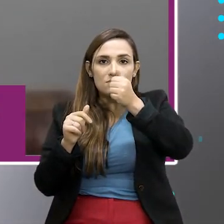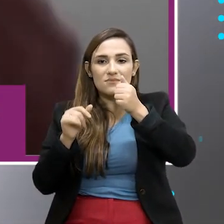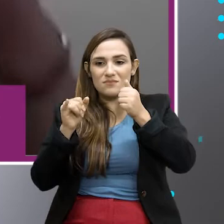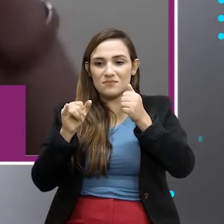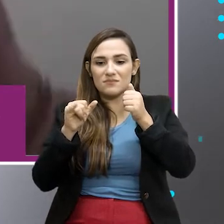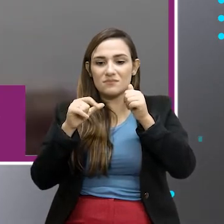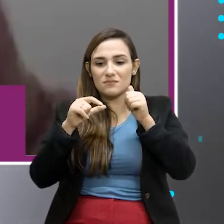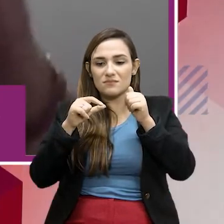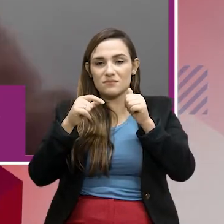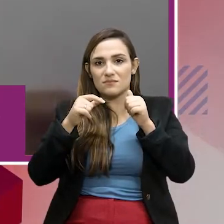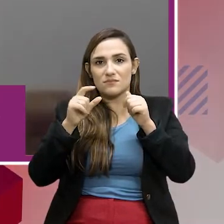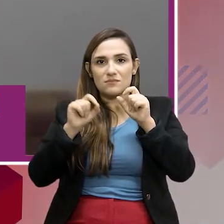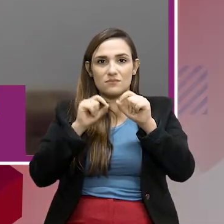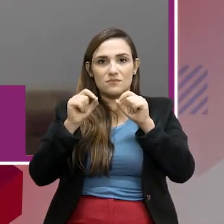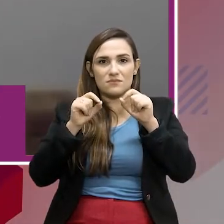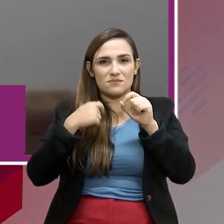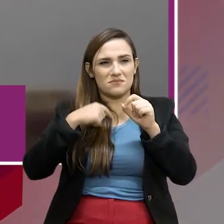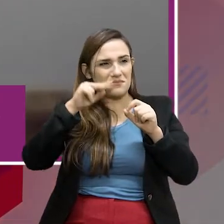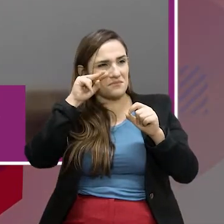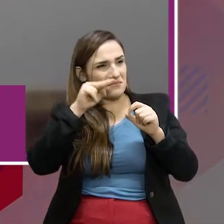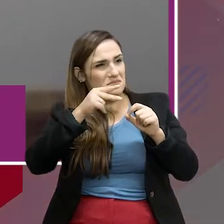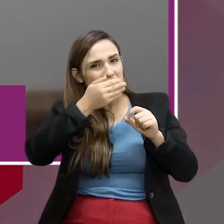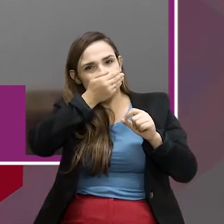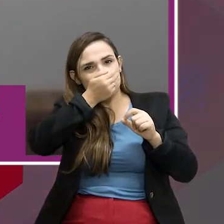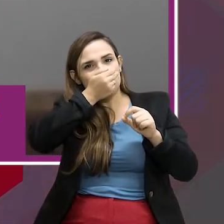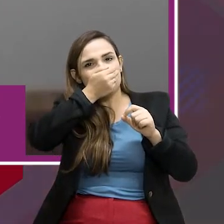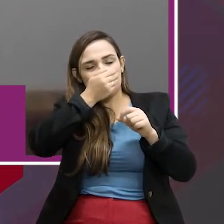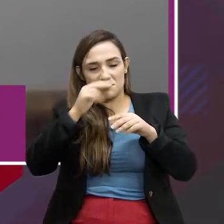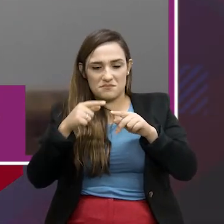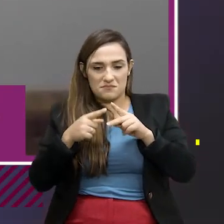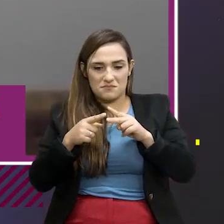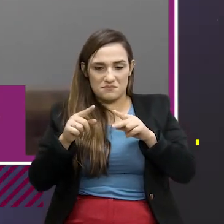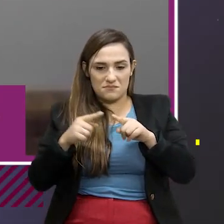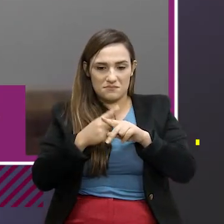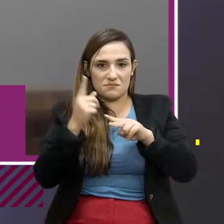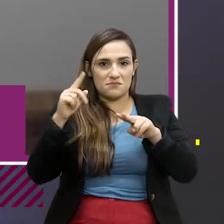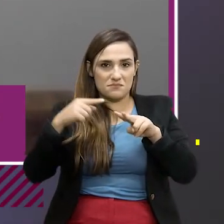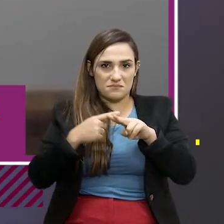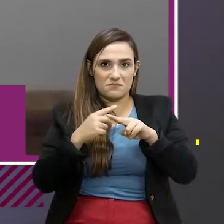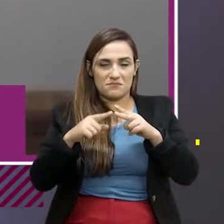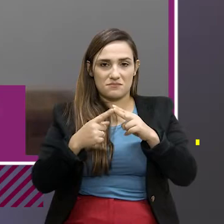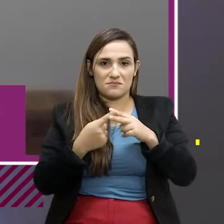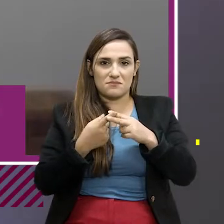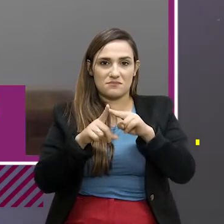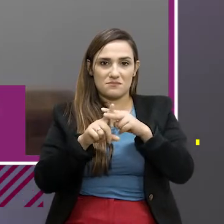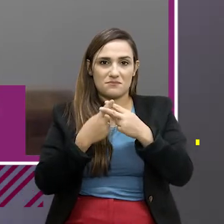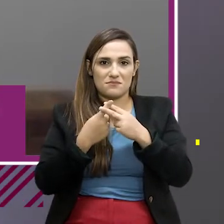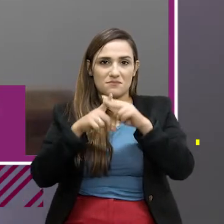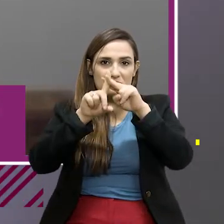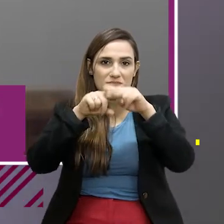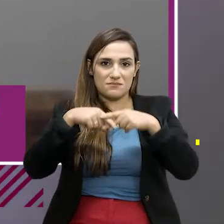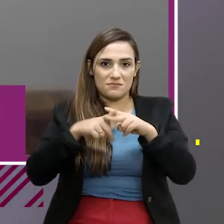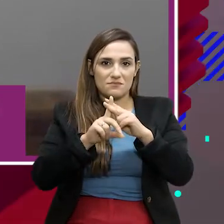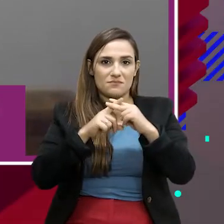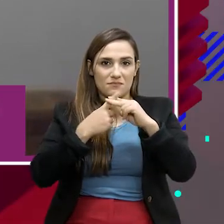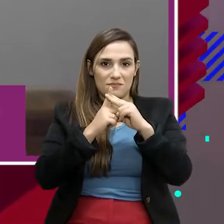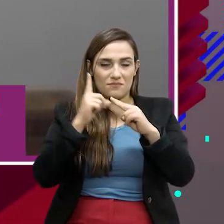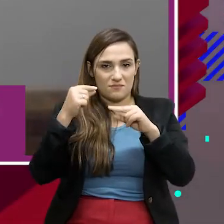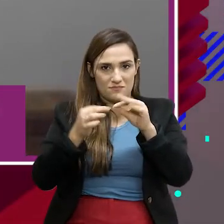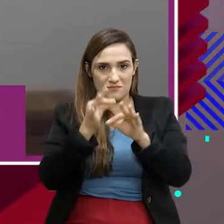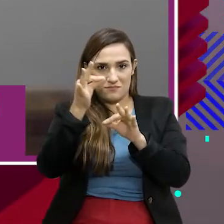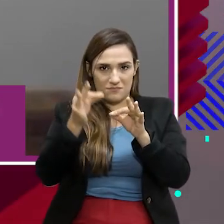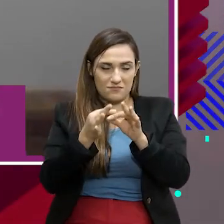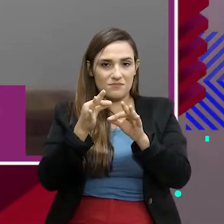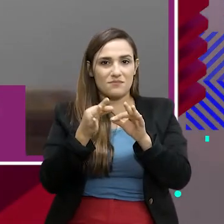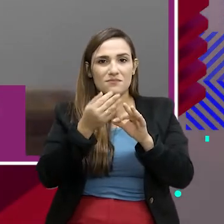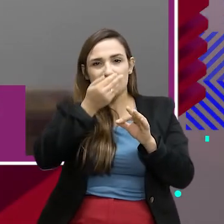porque se você tiver aquelas máscaras que ficam dançando, eu vejo máscara de crochê, pode ser muito bonitinha, mas não é eficiente. Então, se você